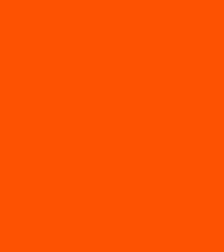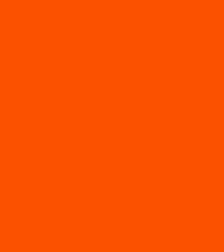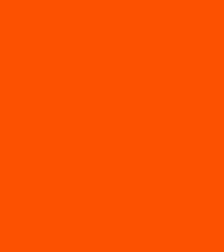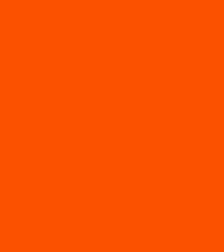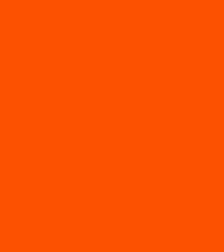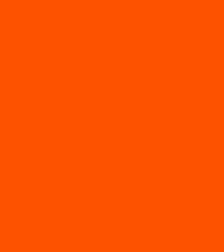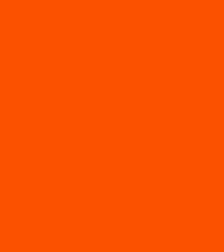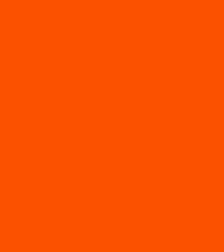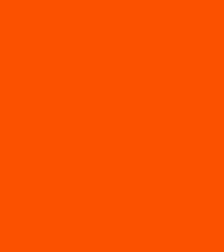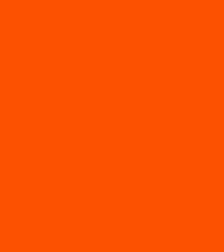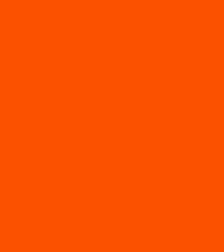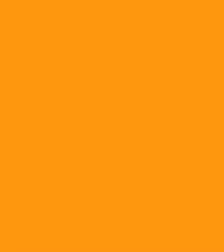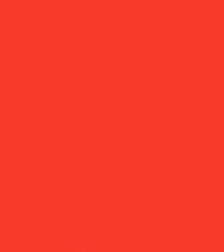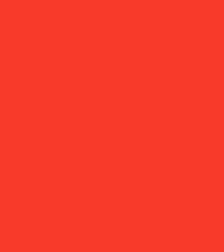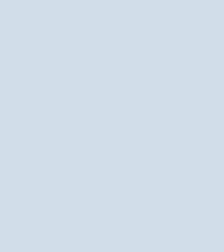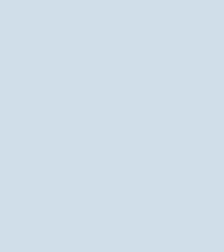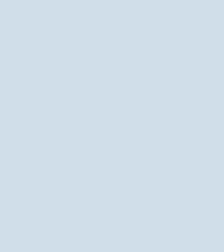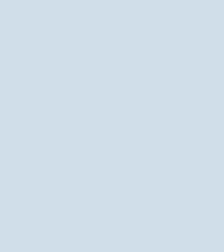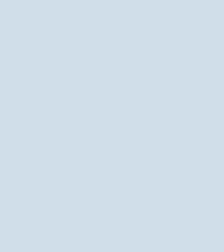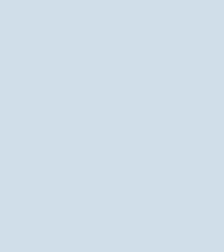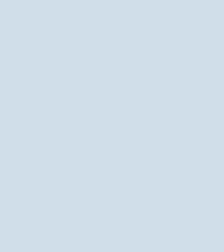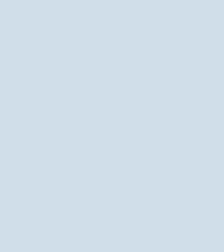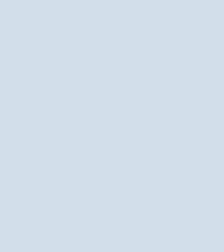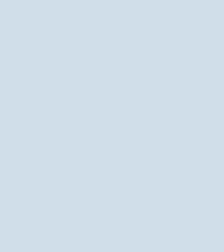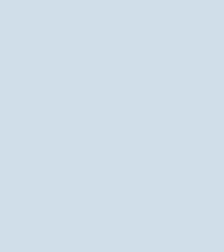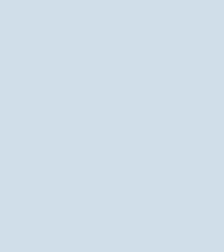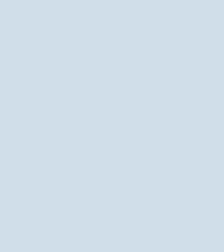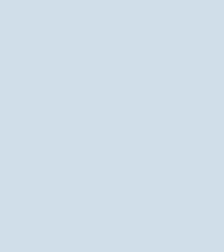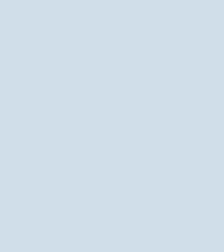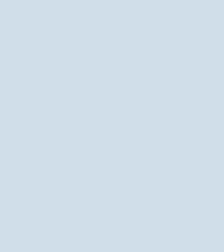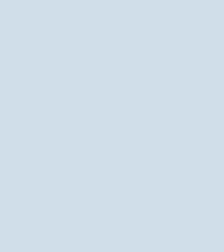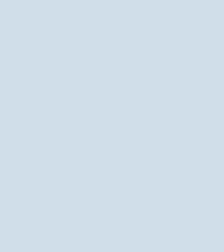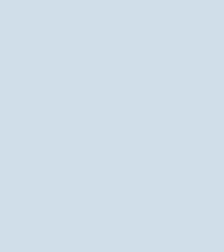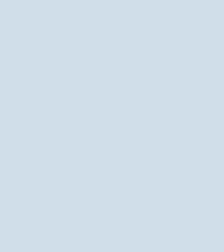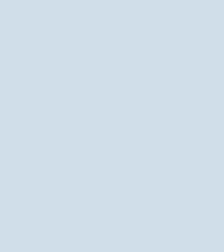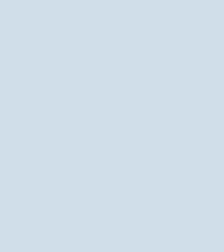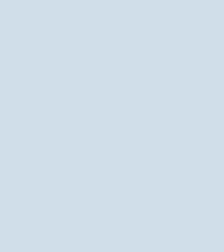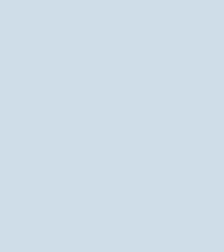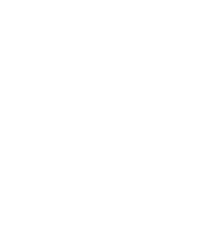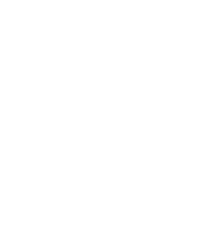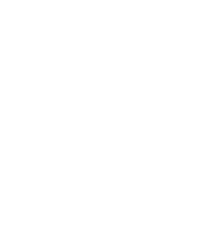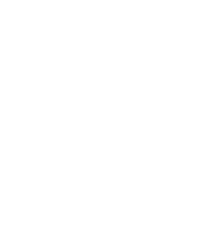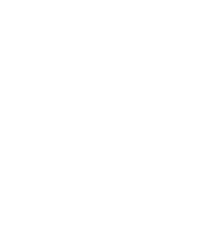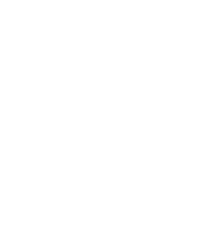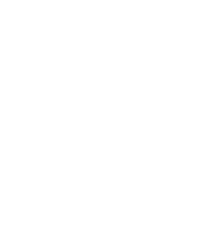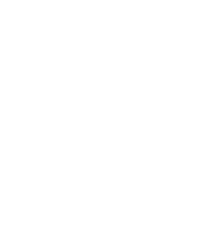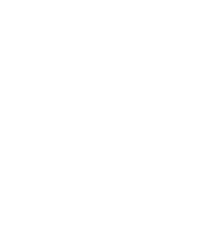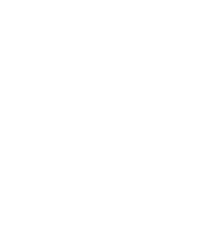Poder Monitor. Acesse agora e ganhe 30 dias grátis.